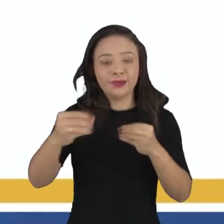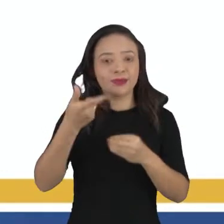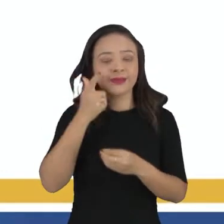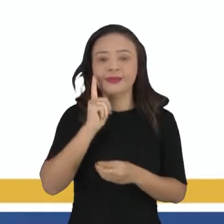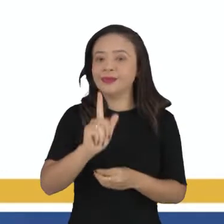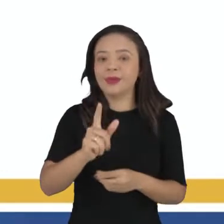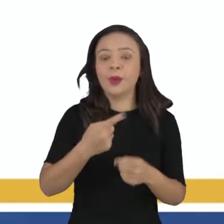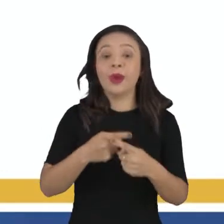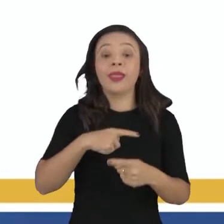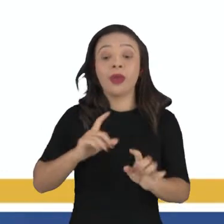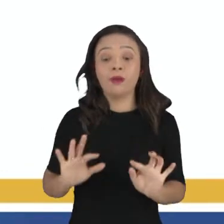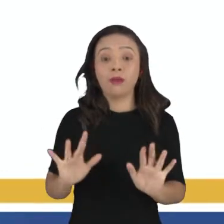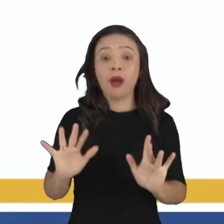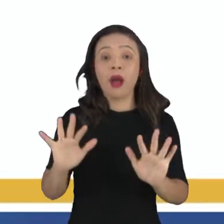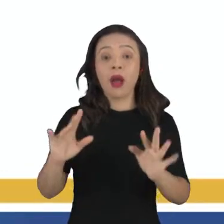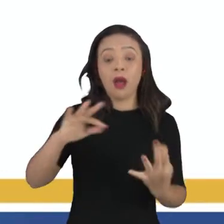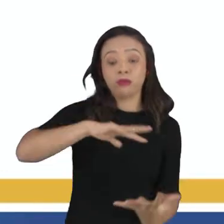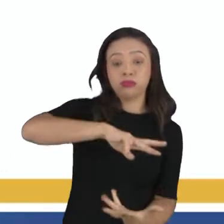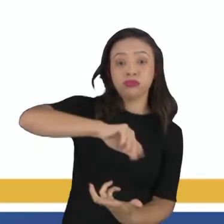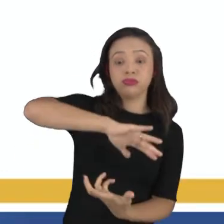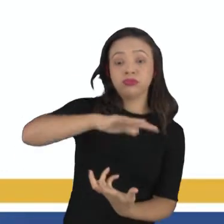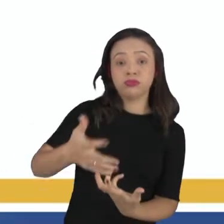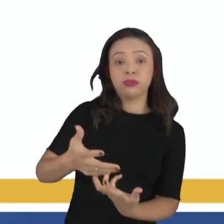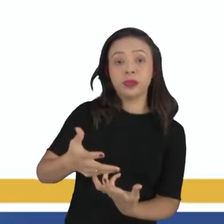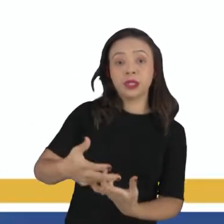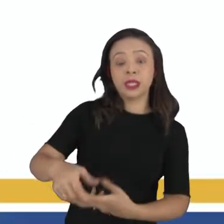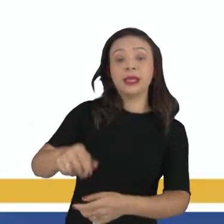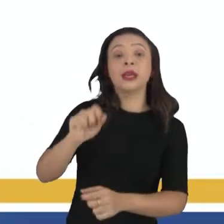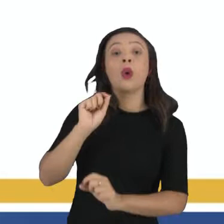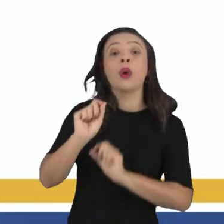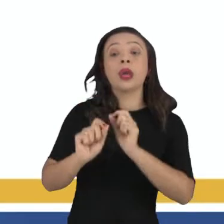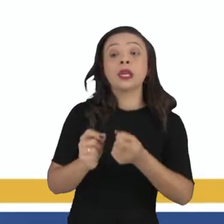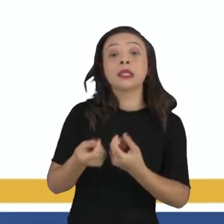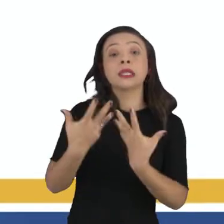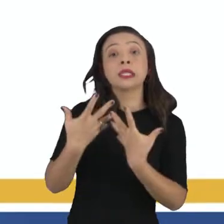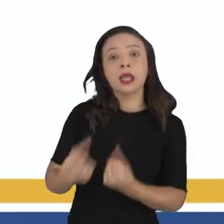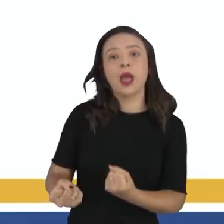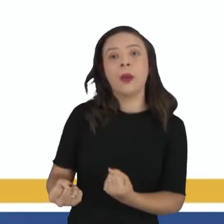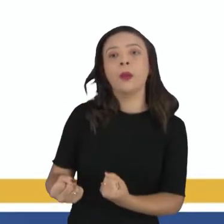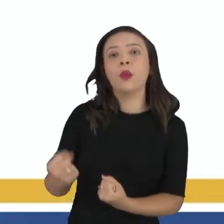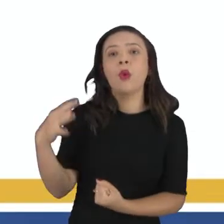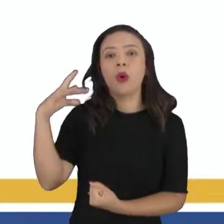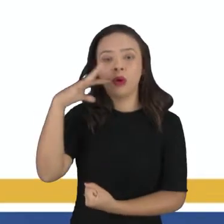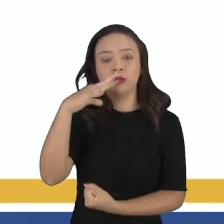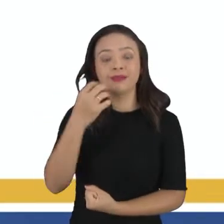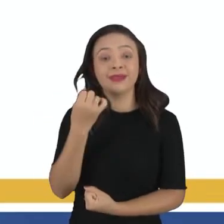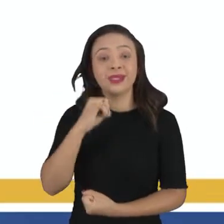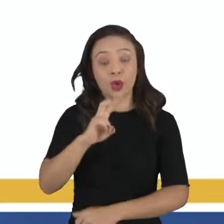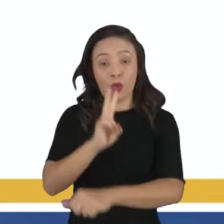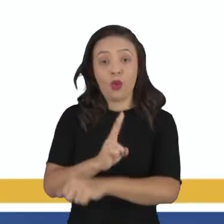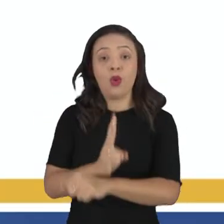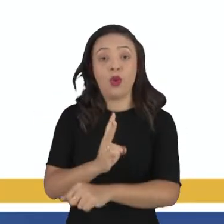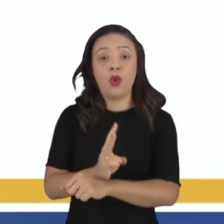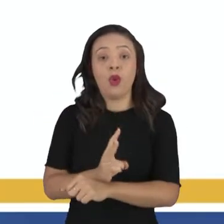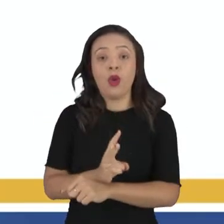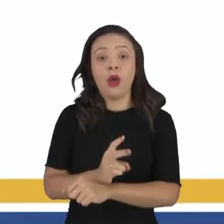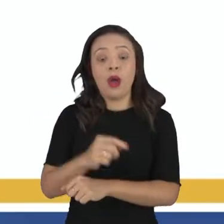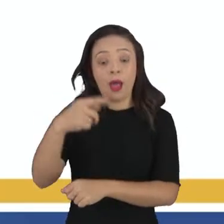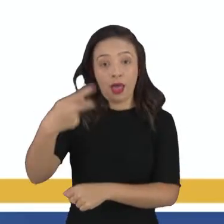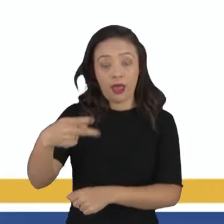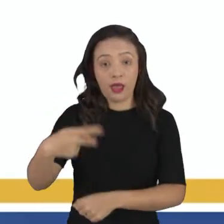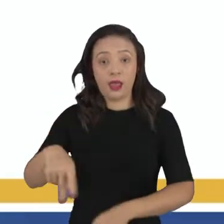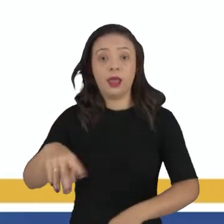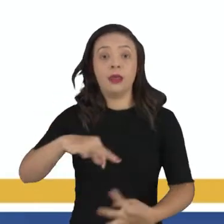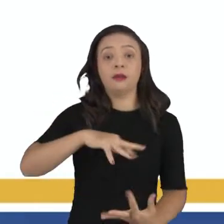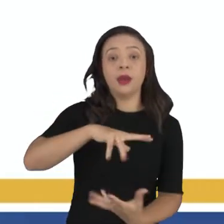consegue. Por quê? Porque tem gases ali na atmosfera que prendem esse calor, tá? E esse calor que vai ficar preso ali na Terra, ele é importante para